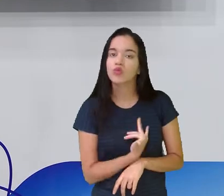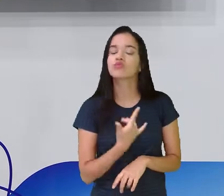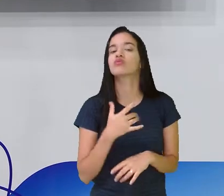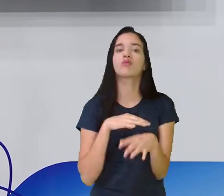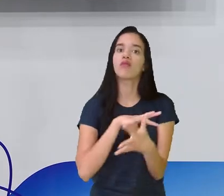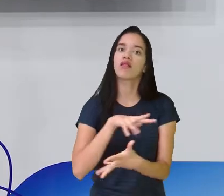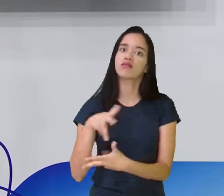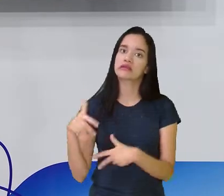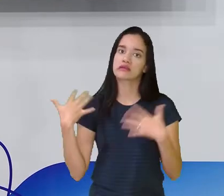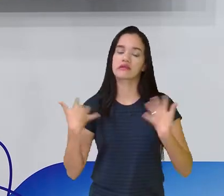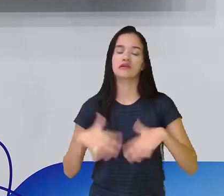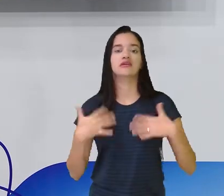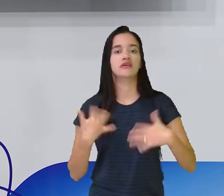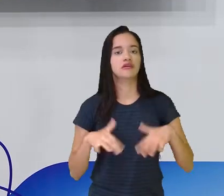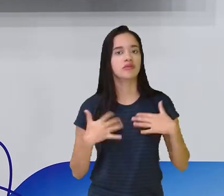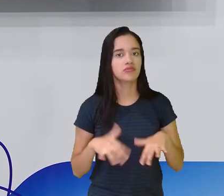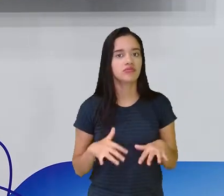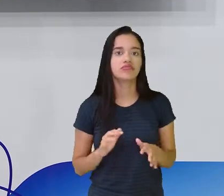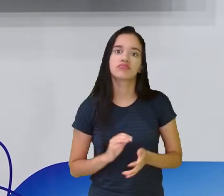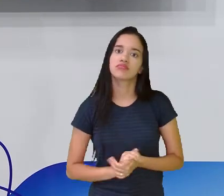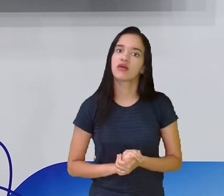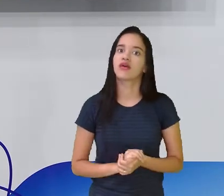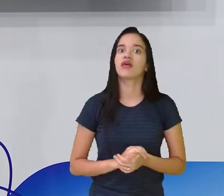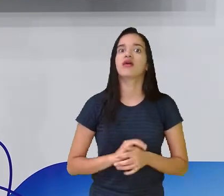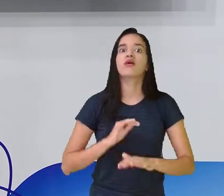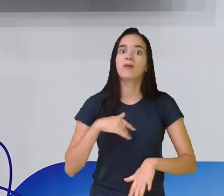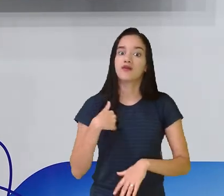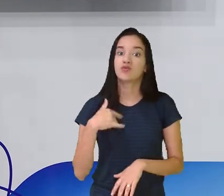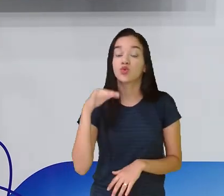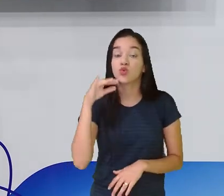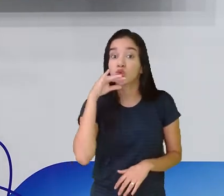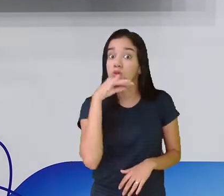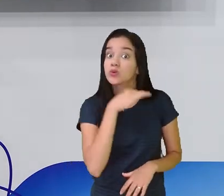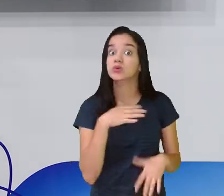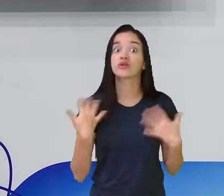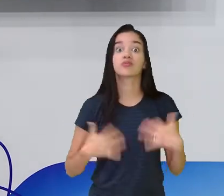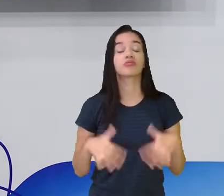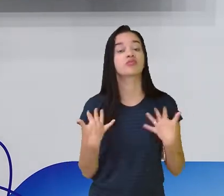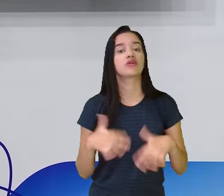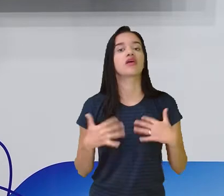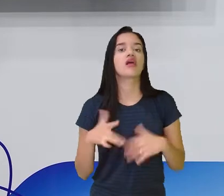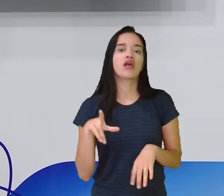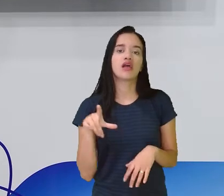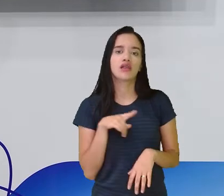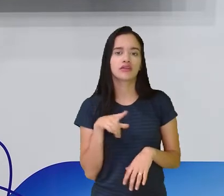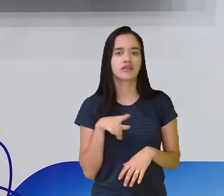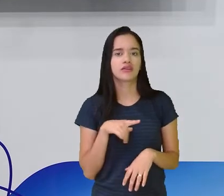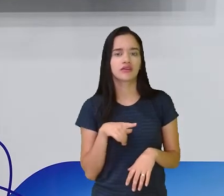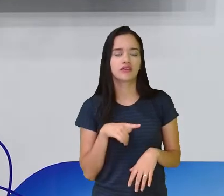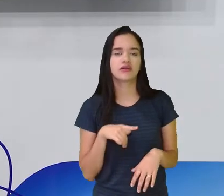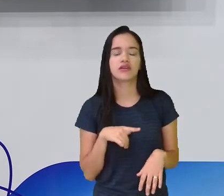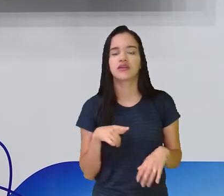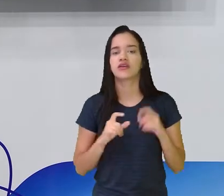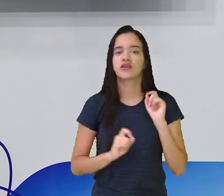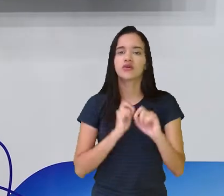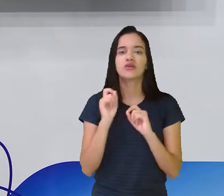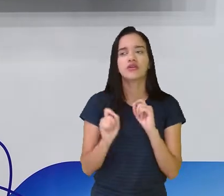muita coisa. Fica cada vez mais quente. E tem uma previsão que